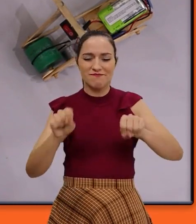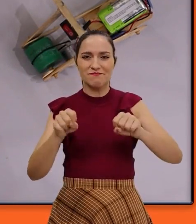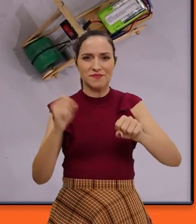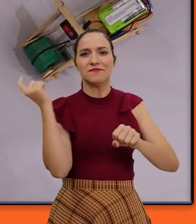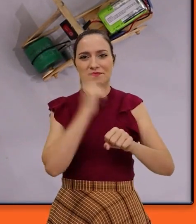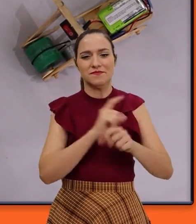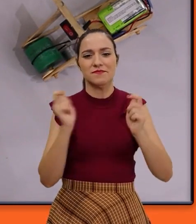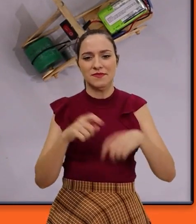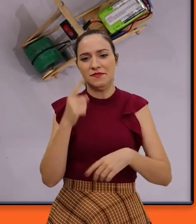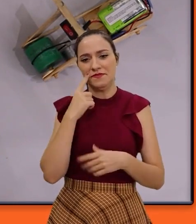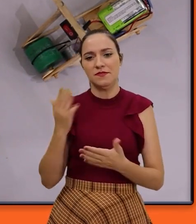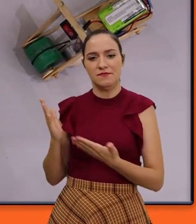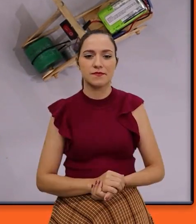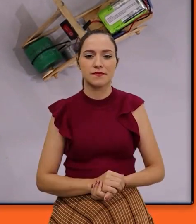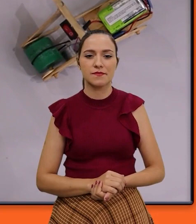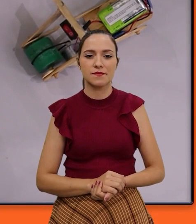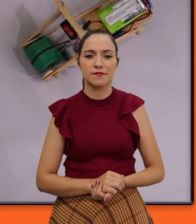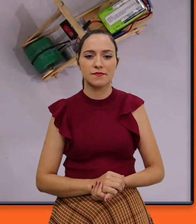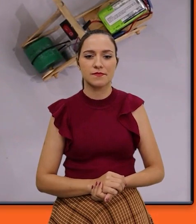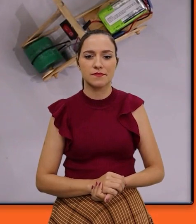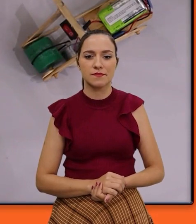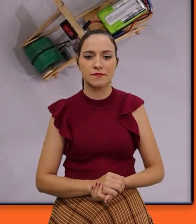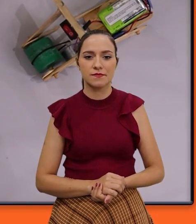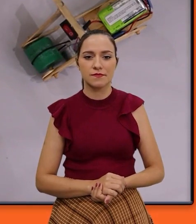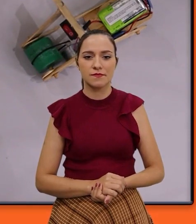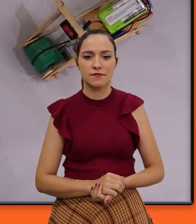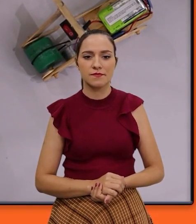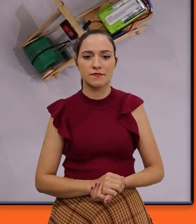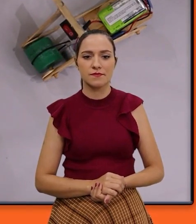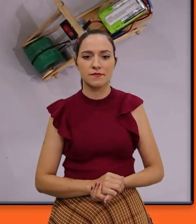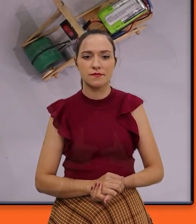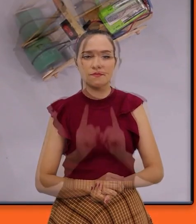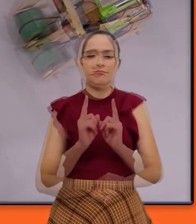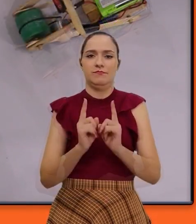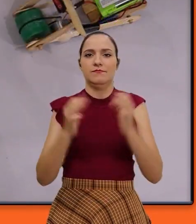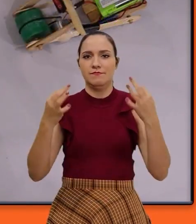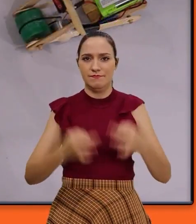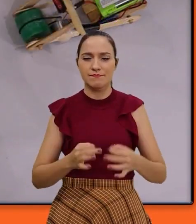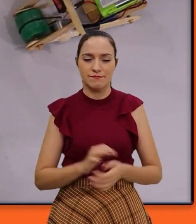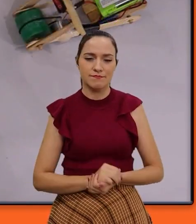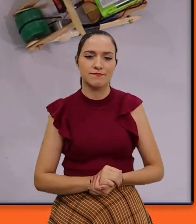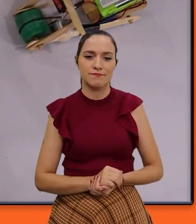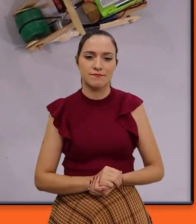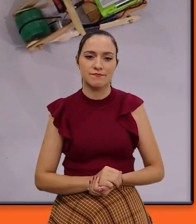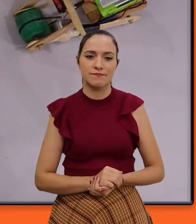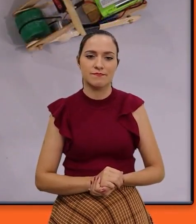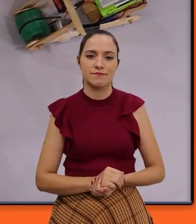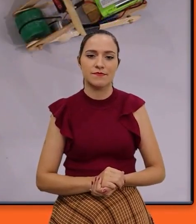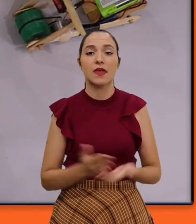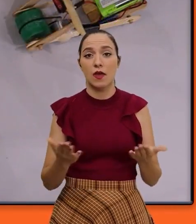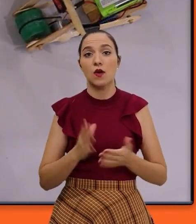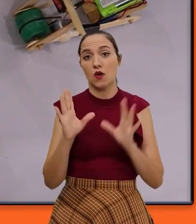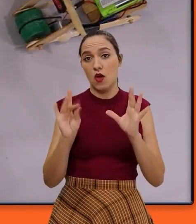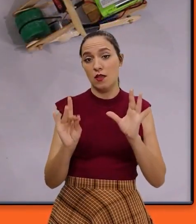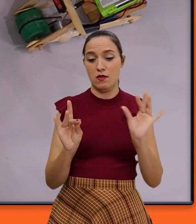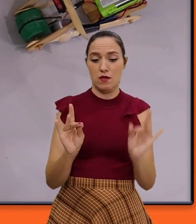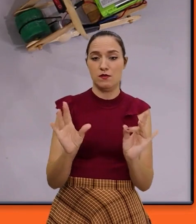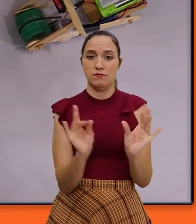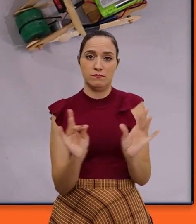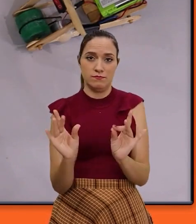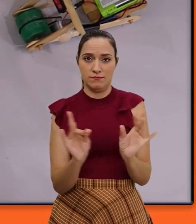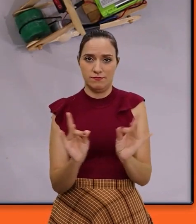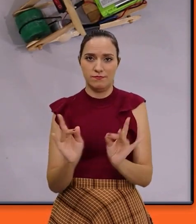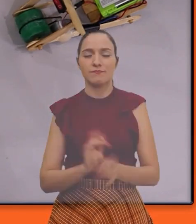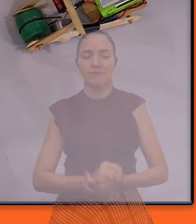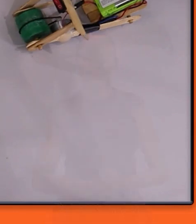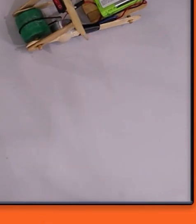gente pode deixar uma inclinação aqui, ó, no eixo e no chassi aqui. Então a gente pode agora colocar um pinguinho